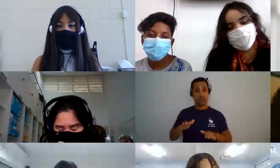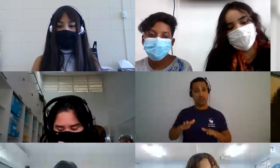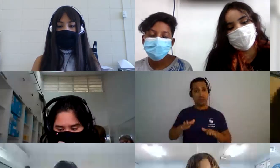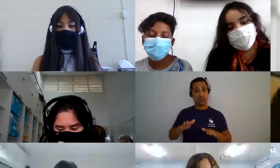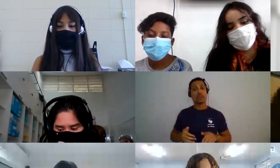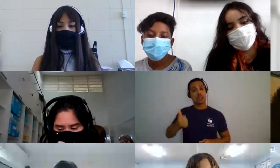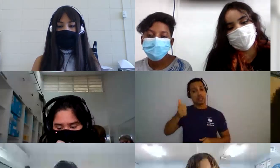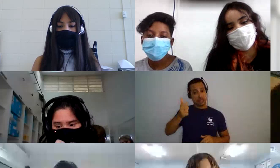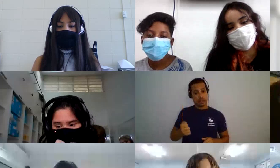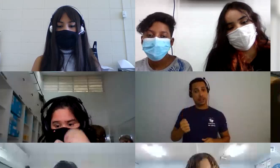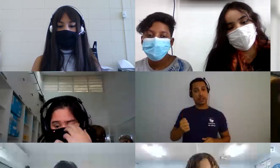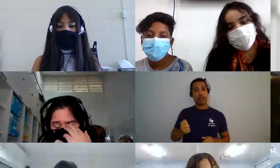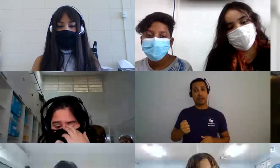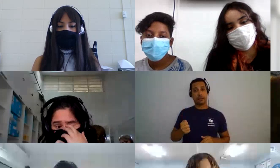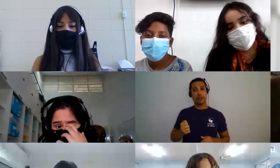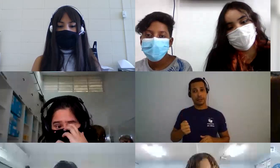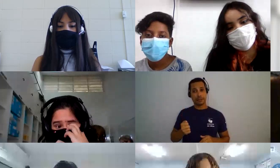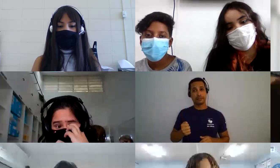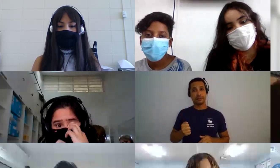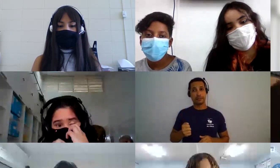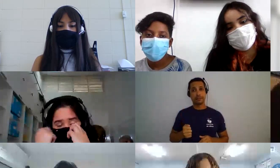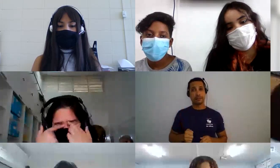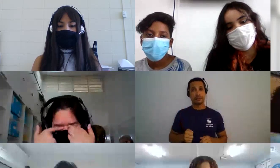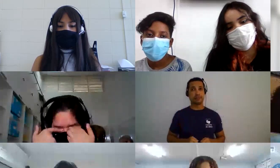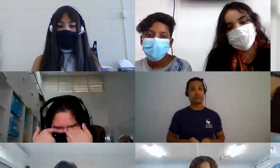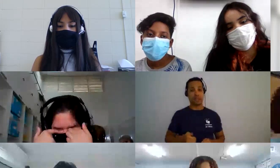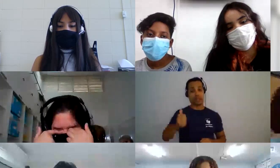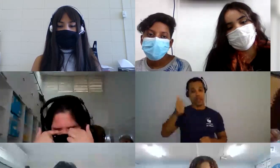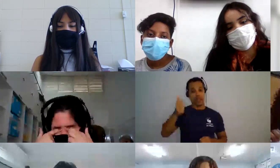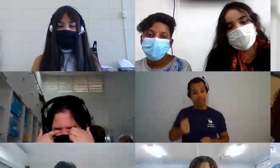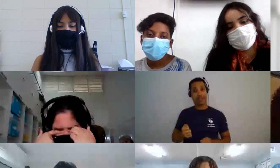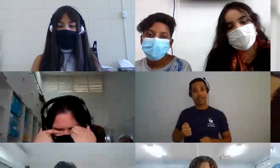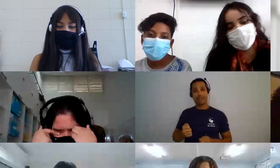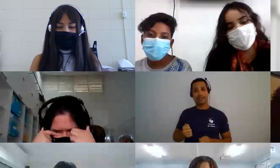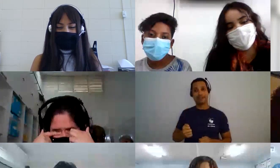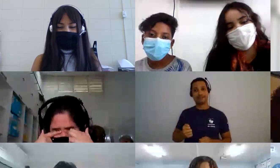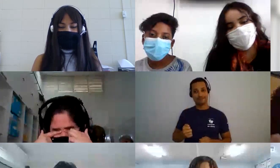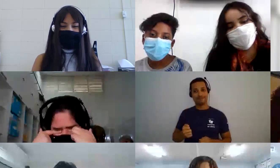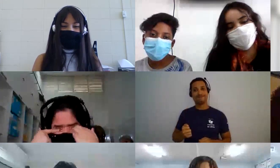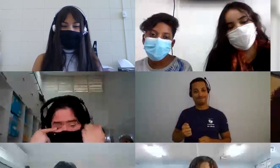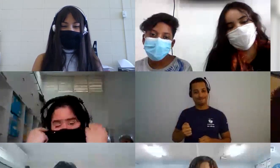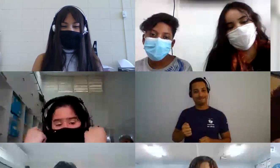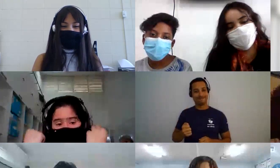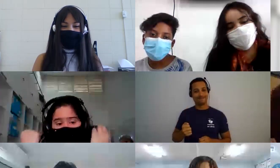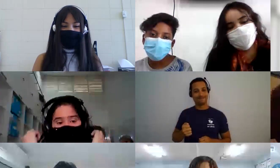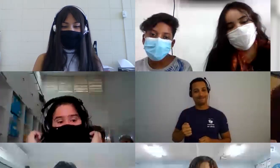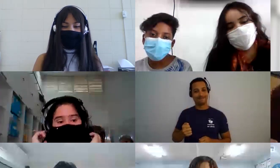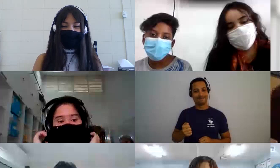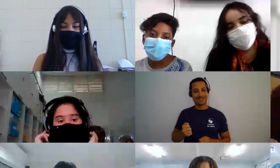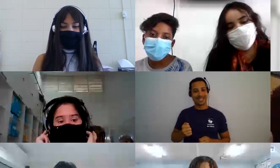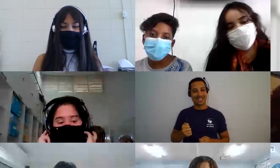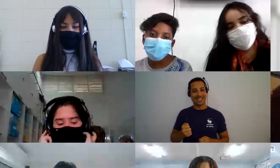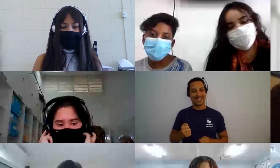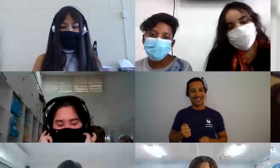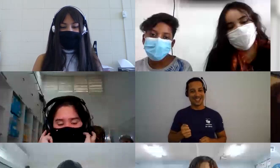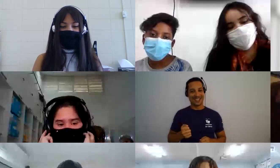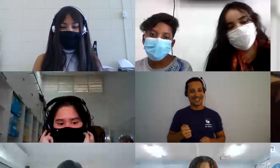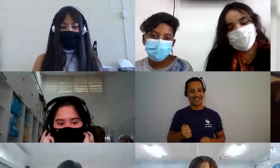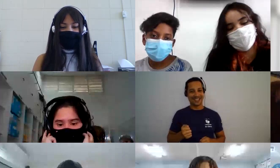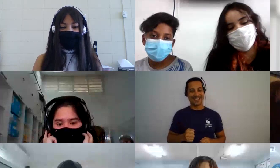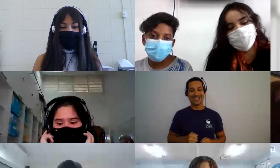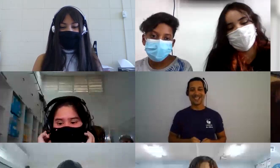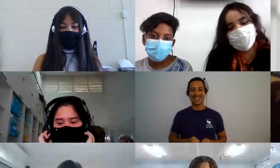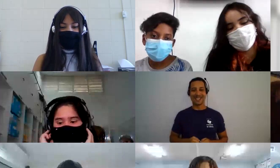que agora Libras vai traduzir cagadas. Eu quero ver como é que é cagada a tradução. Isso, é isso, cagadas. Muito bem, ó, gostei